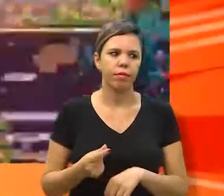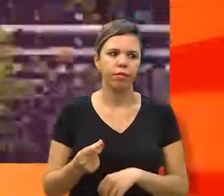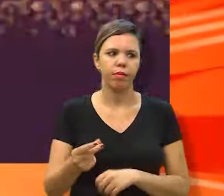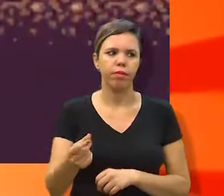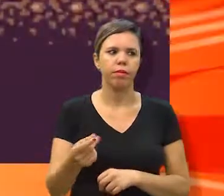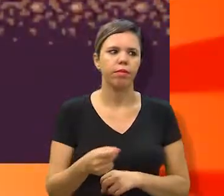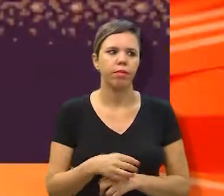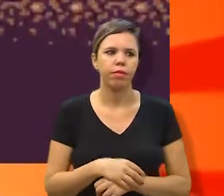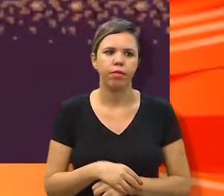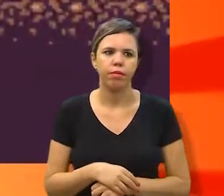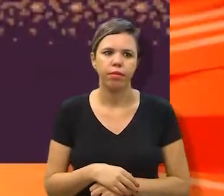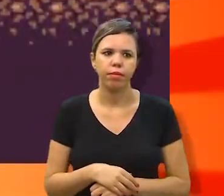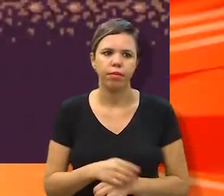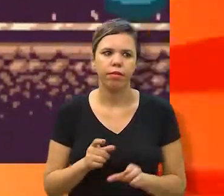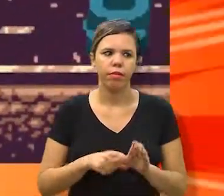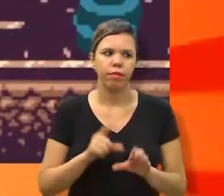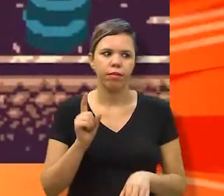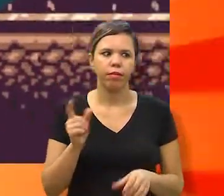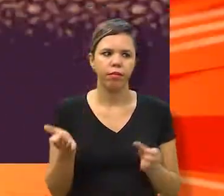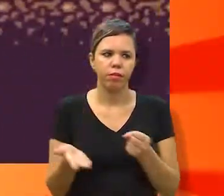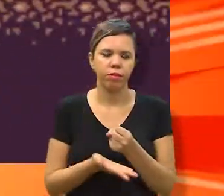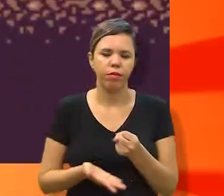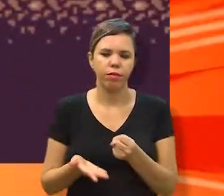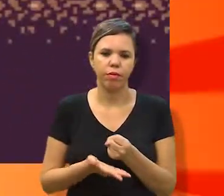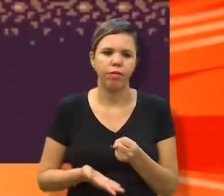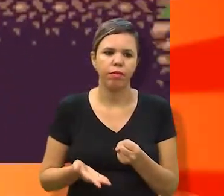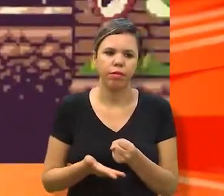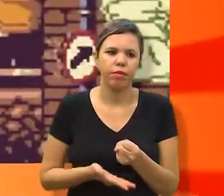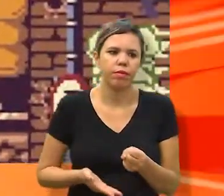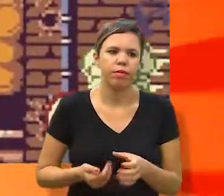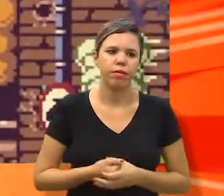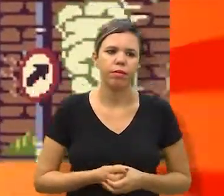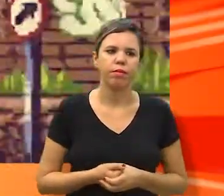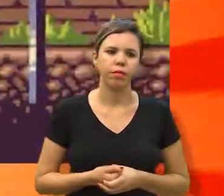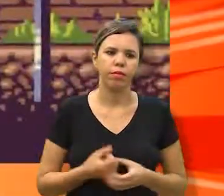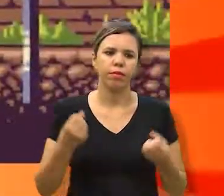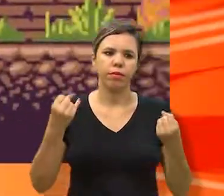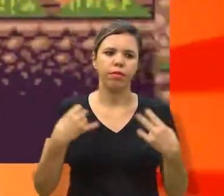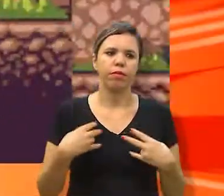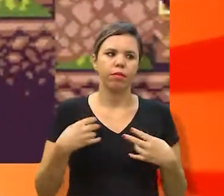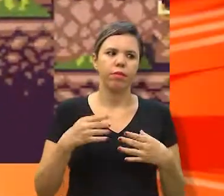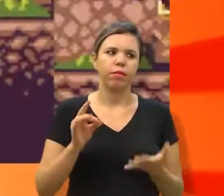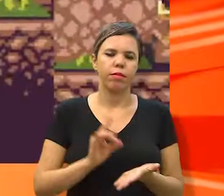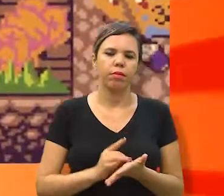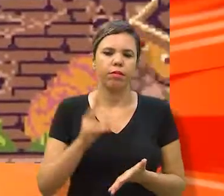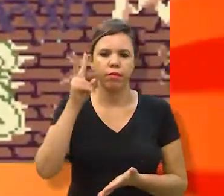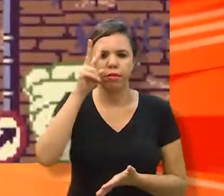Tinta Fresca, assim, independente, pequenininho, né? Uma coisa pequena, mas para contar alguns